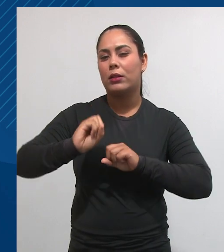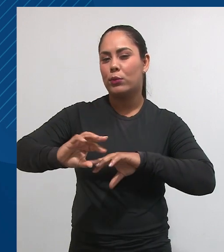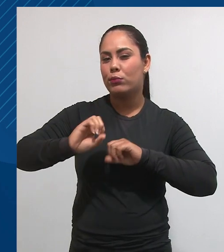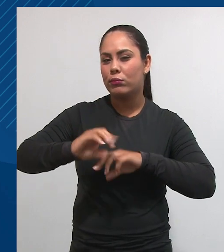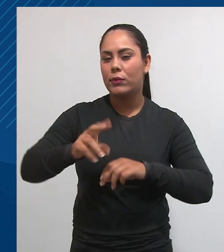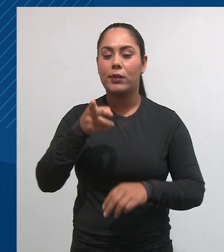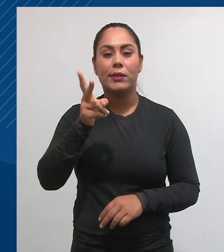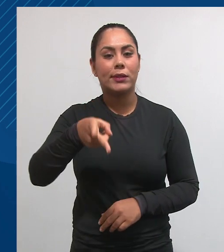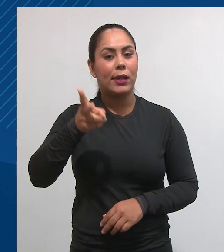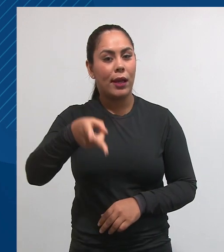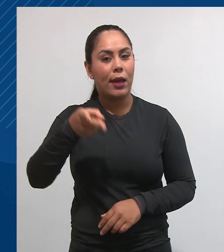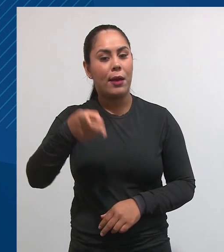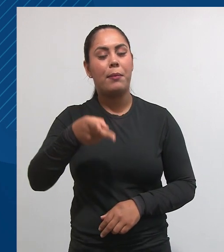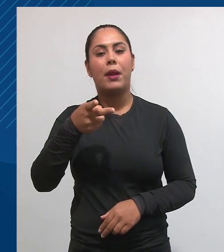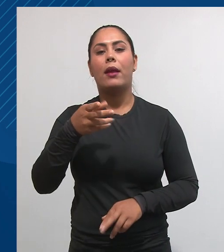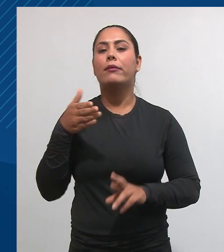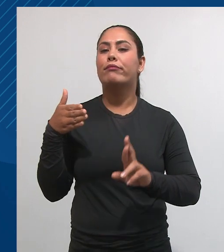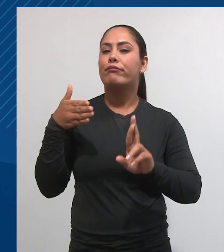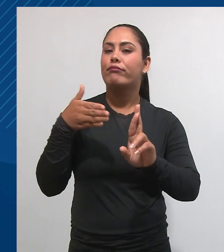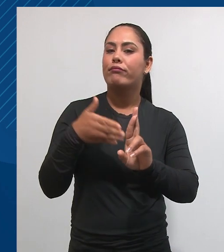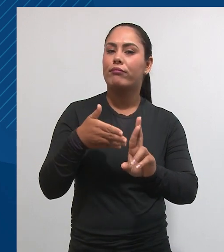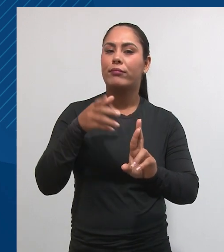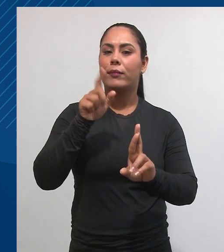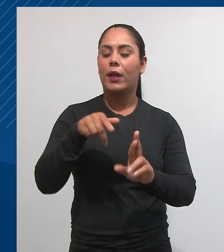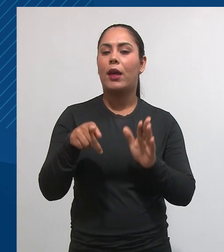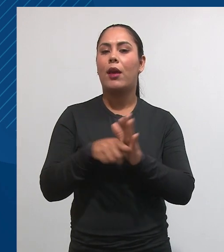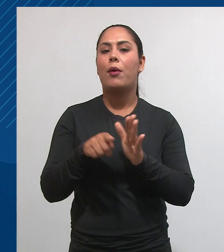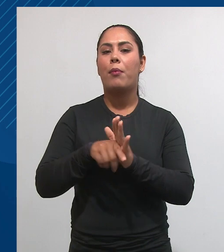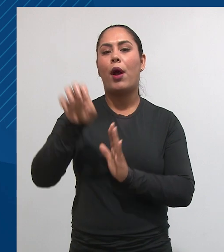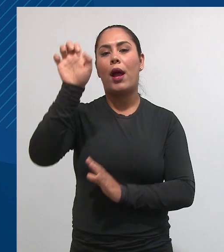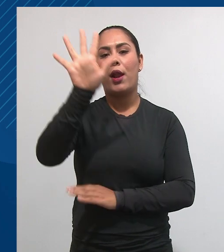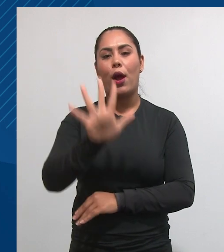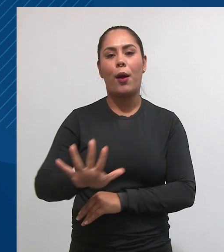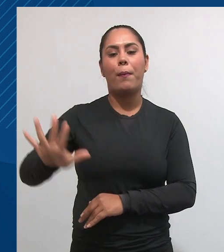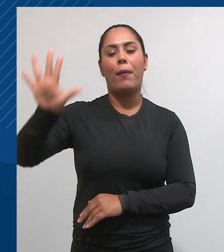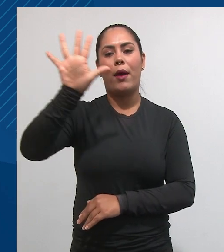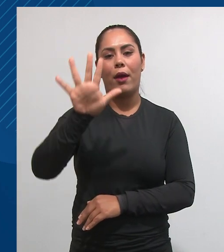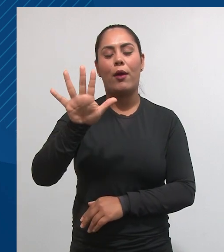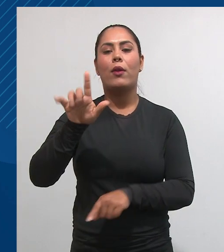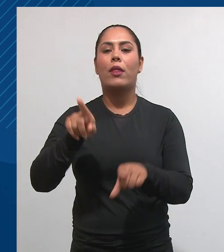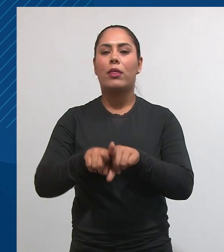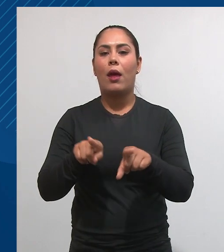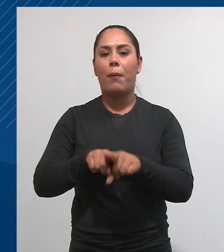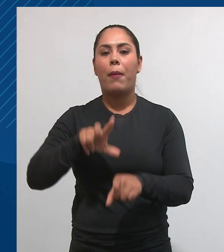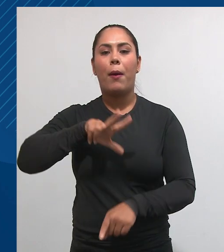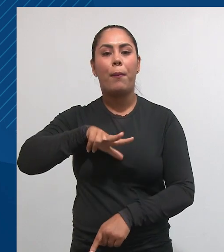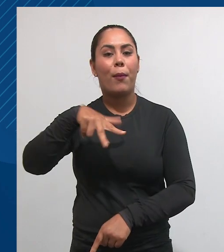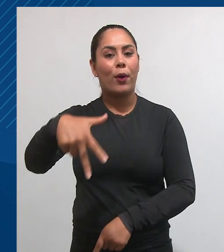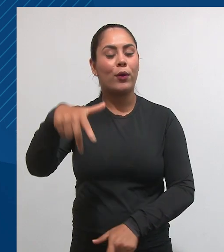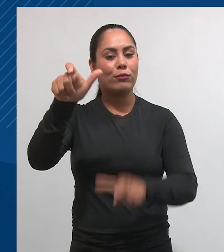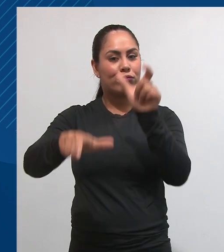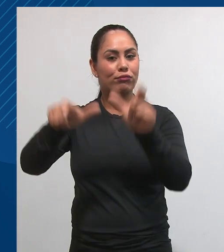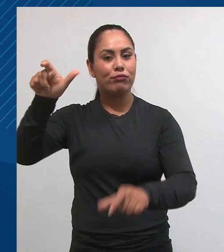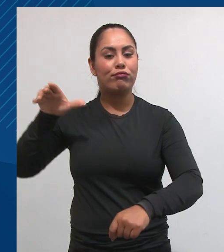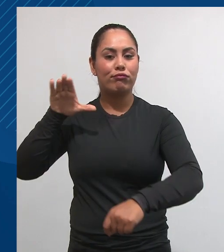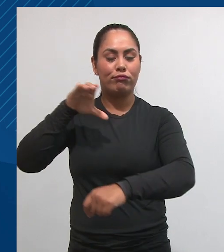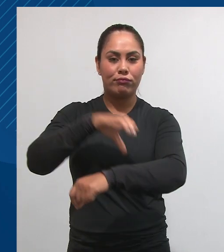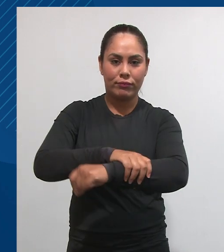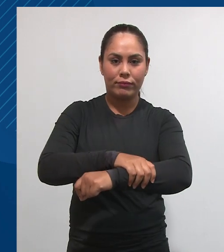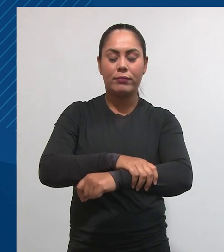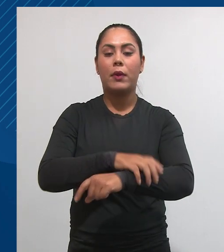gente sempre se remete aos europeus, aos portugueses, né? Aos